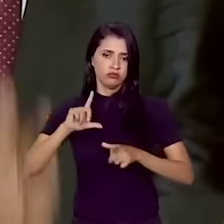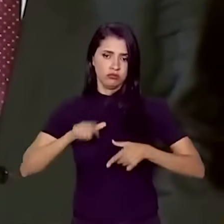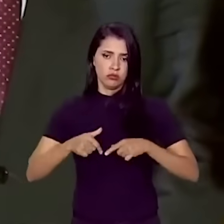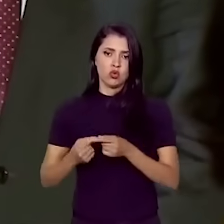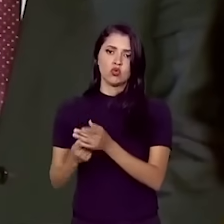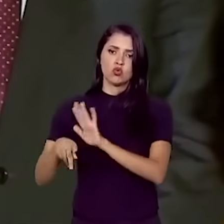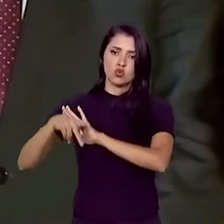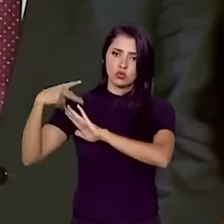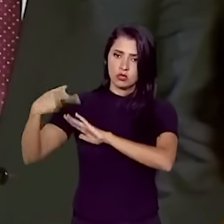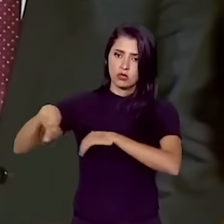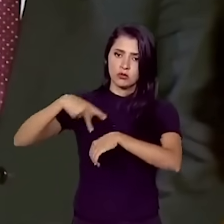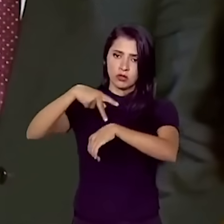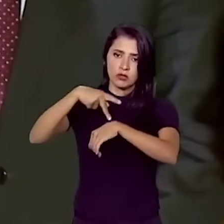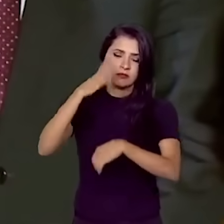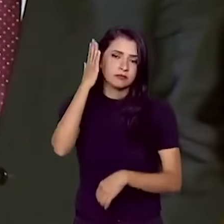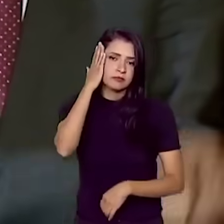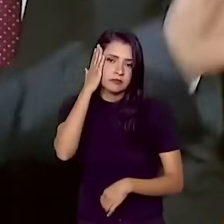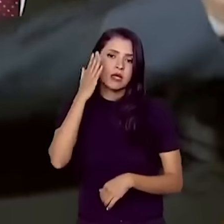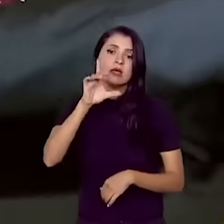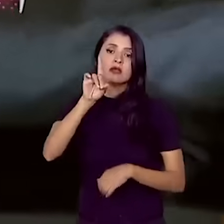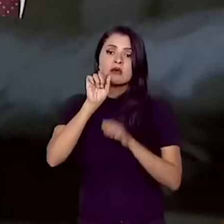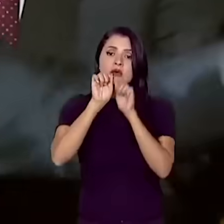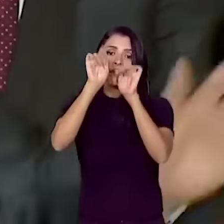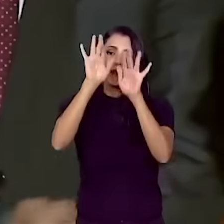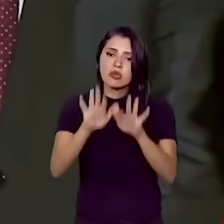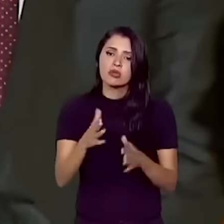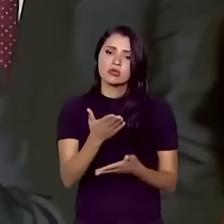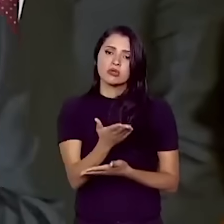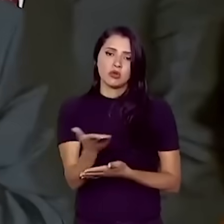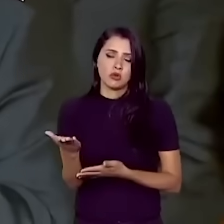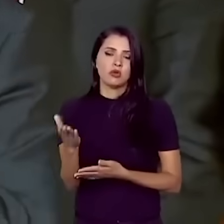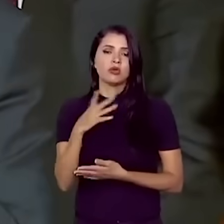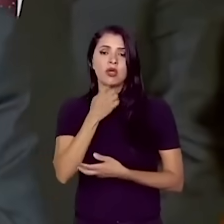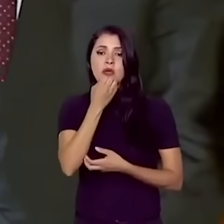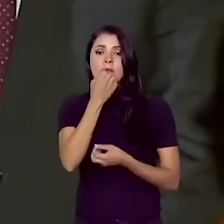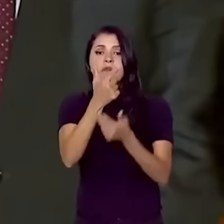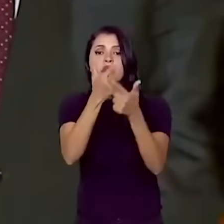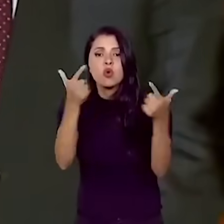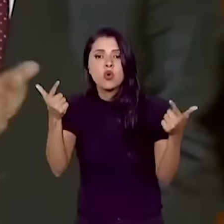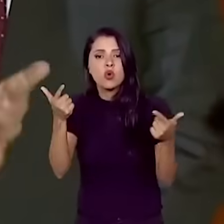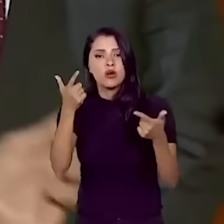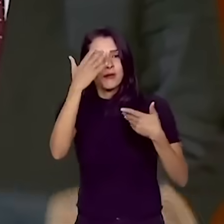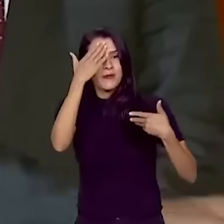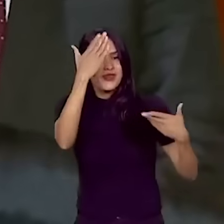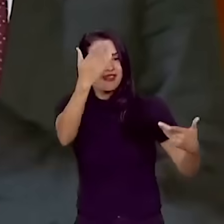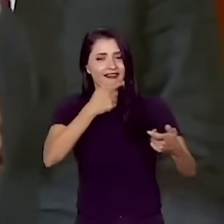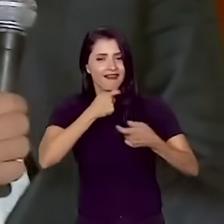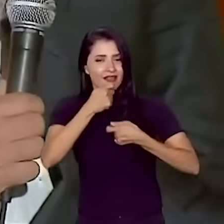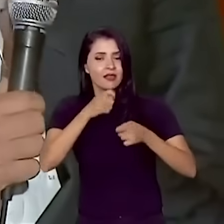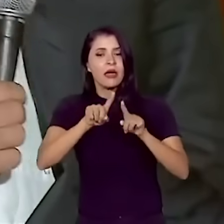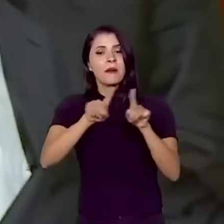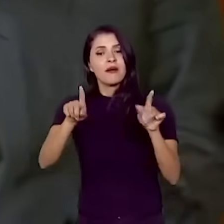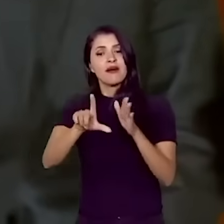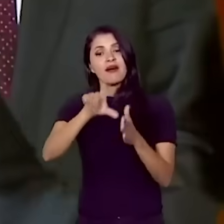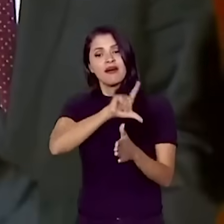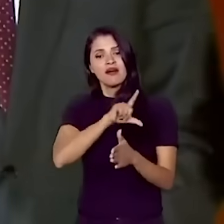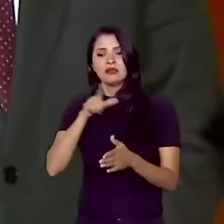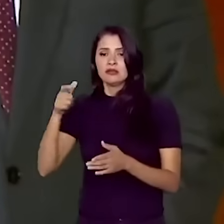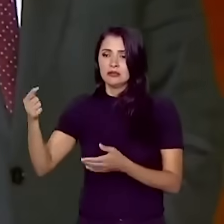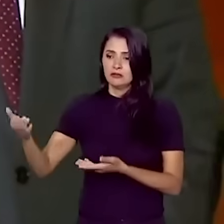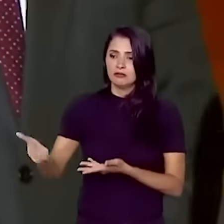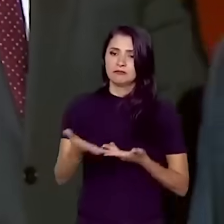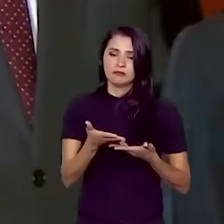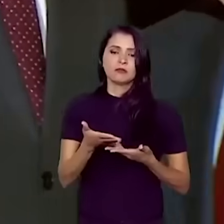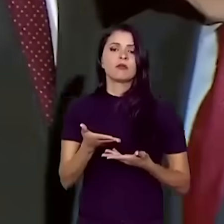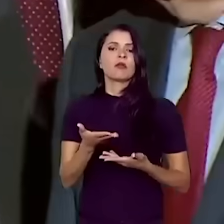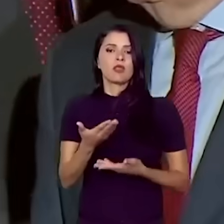Que, sabe, que Deus abençoe vocês e boa sorte. E obrigado à imprensa, mas antes eu queria passar a palavra